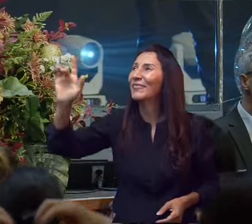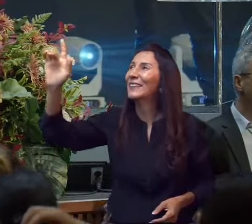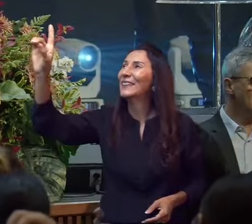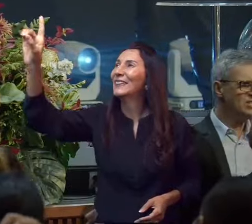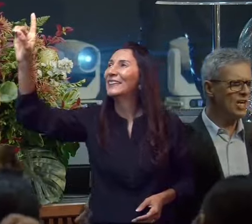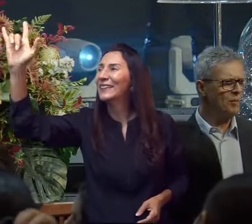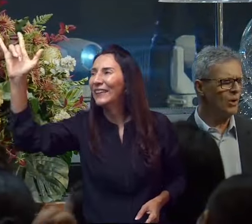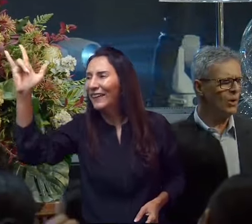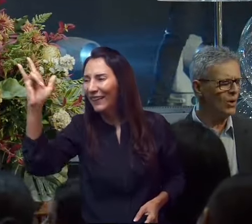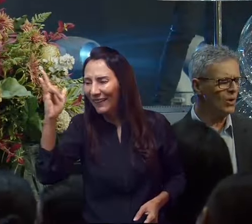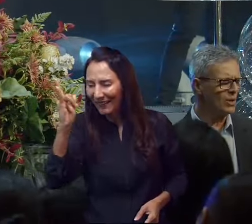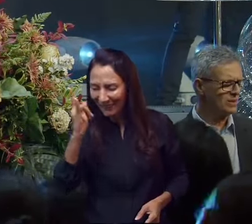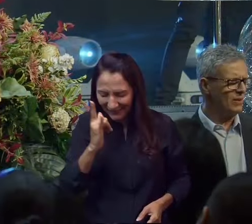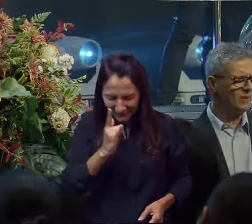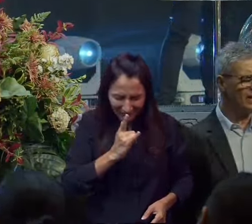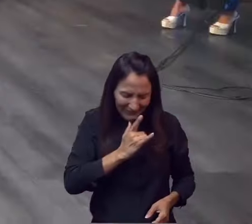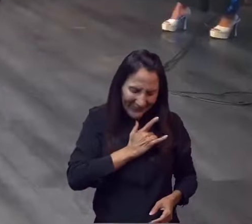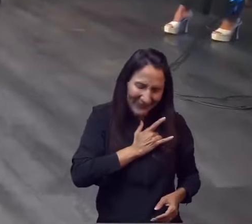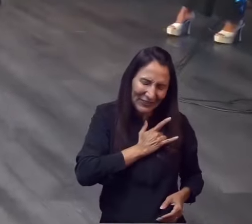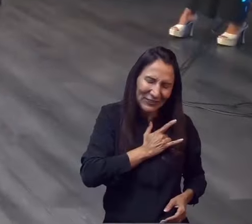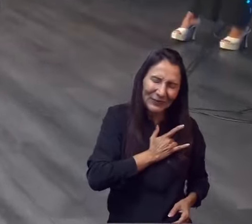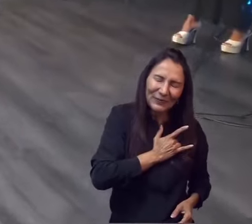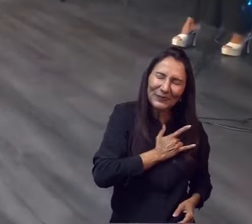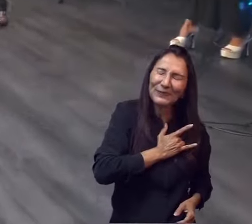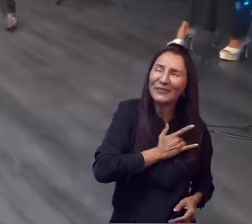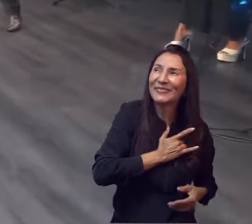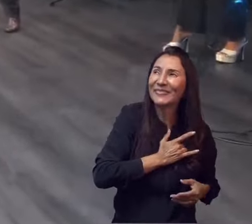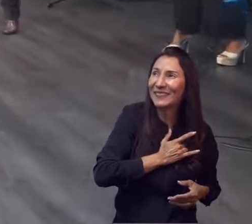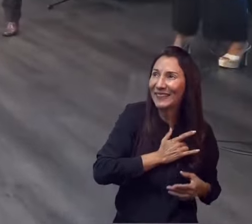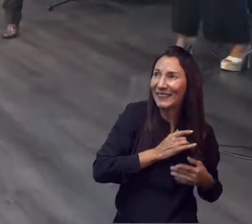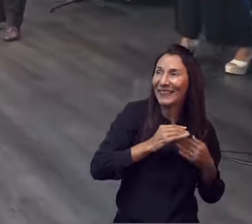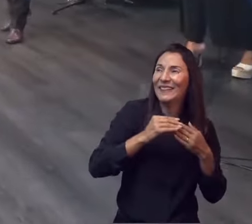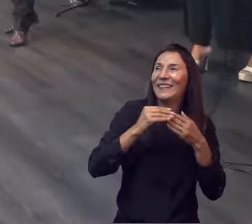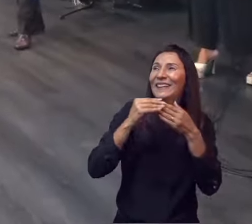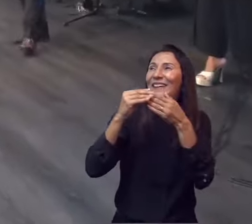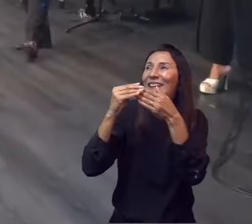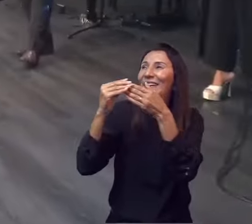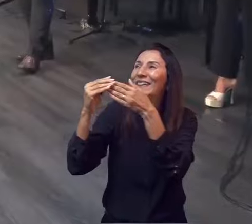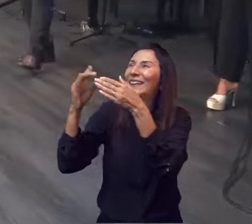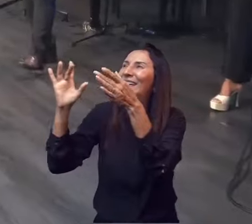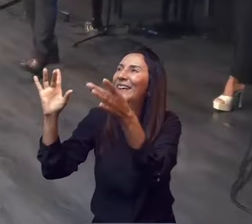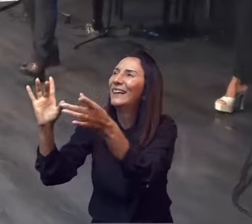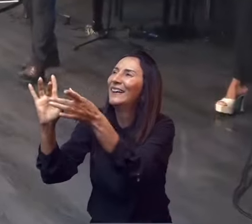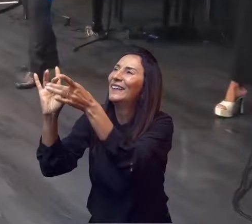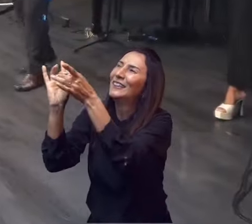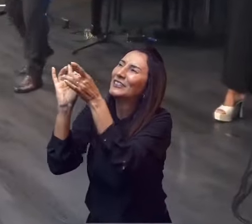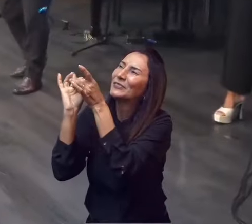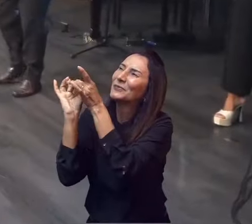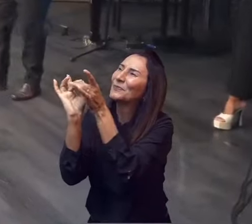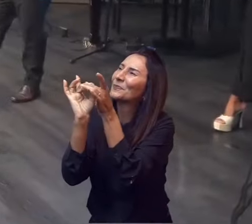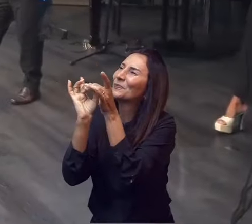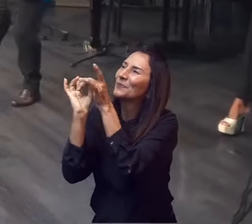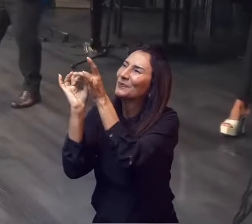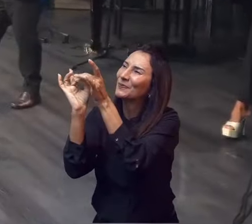e este amor tão grande ela é minha